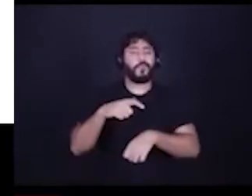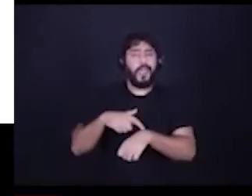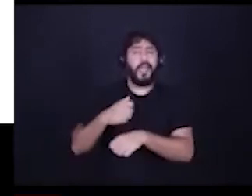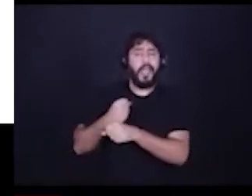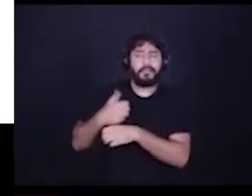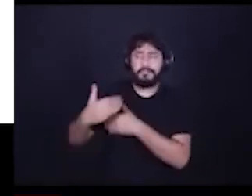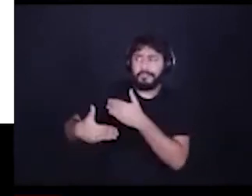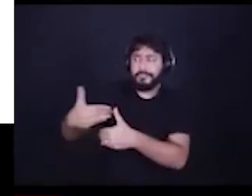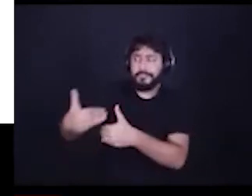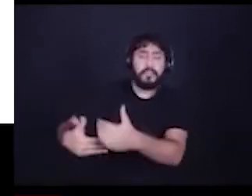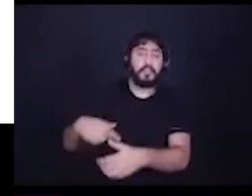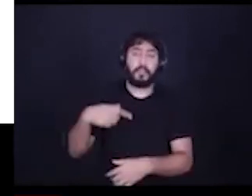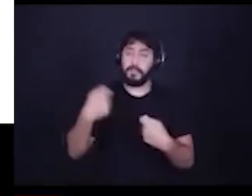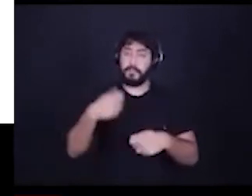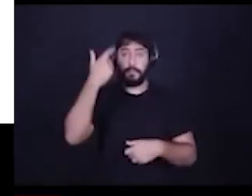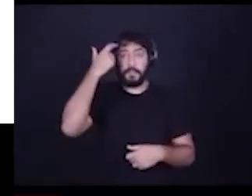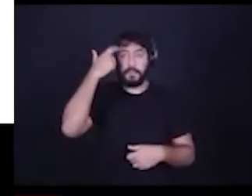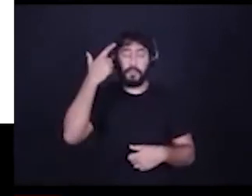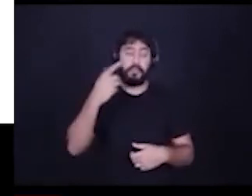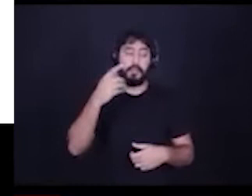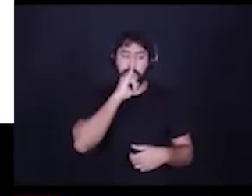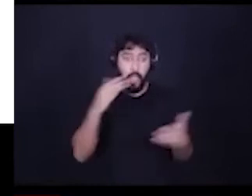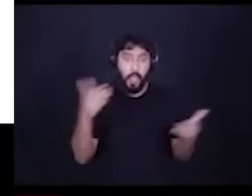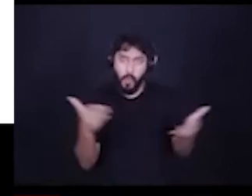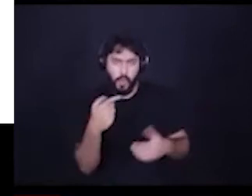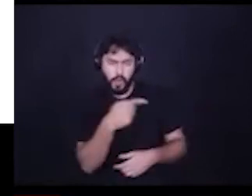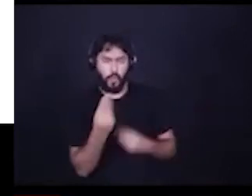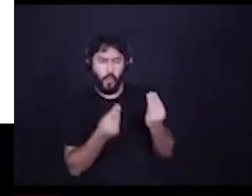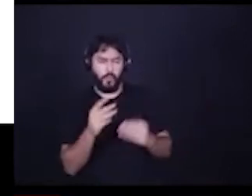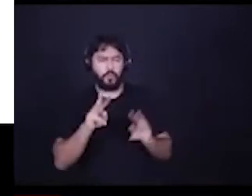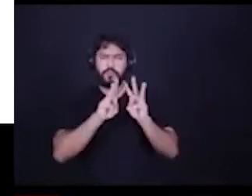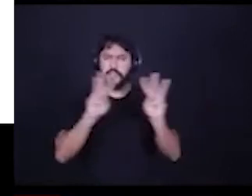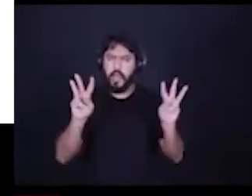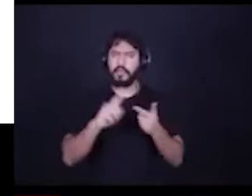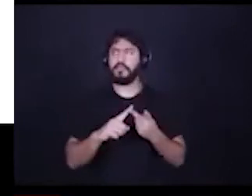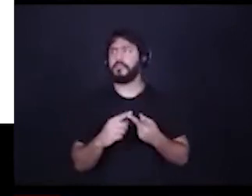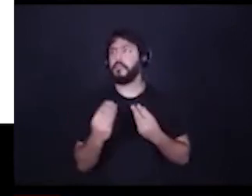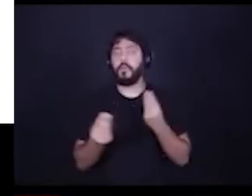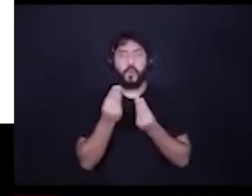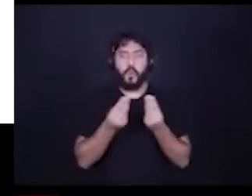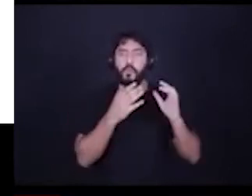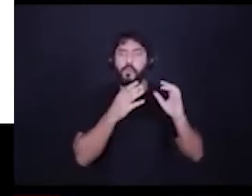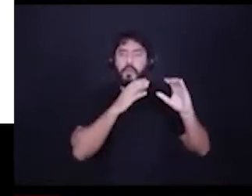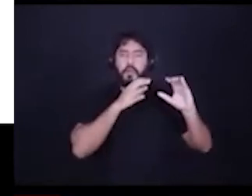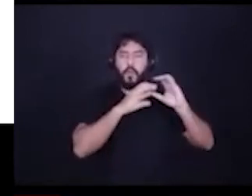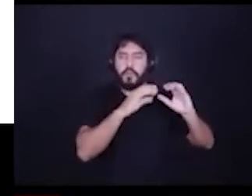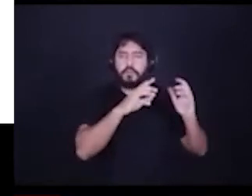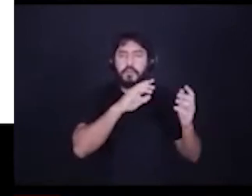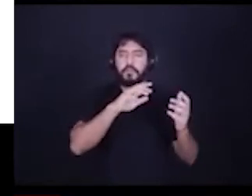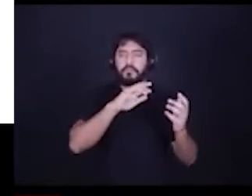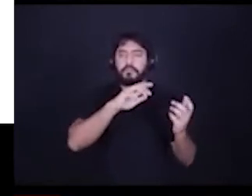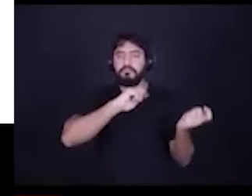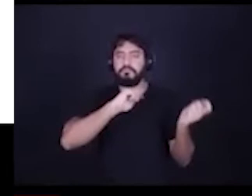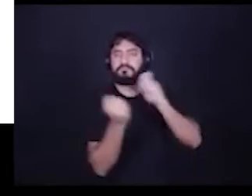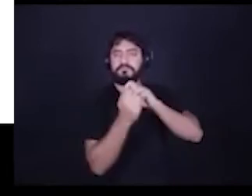nos desdobramentos dele, que é o momento que eu estou agora. Então, pensar como é que vai ser esse site, como é que essa comunicação vai se desenvolver nesse site, como é que eu desdobro